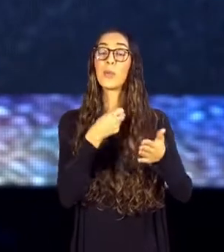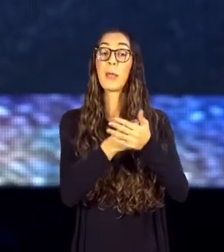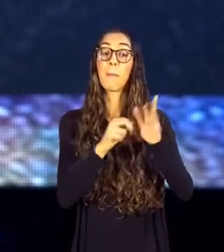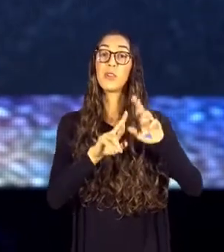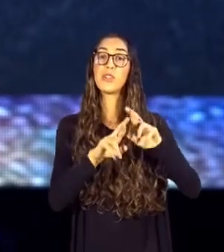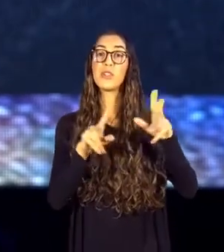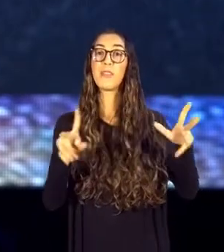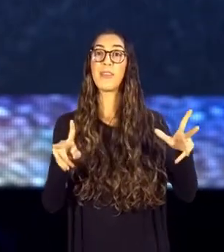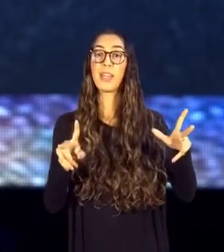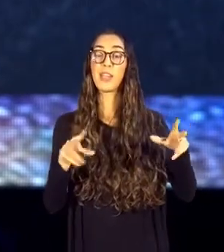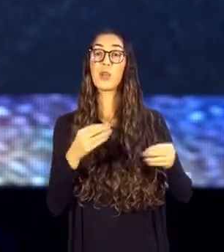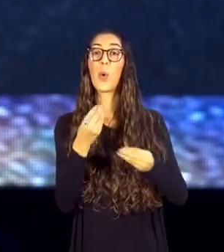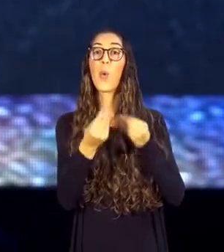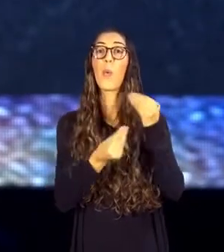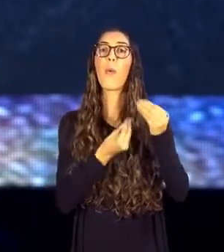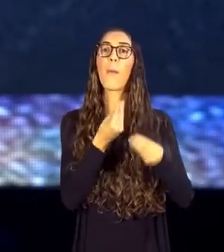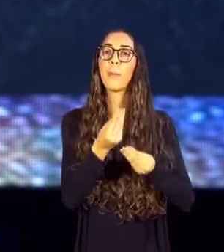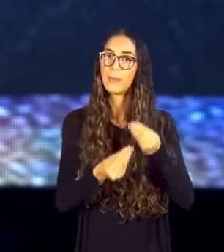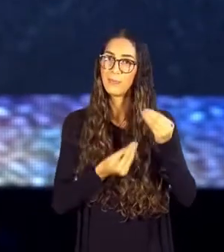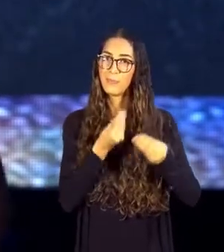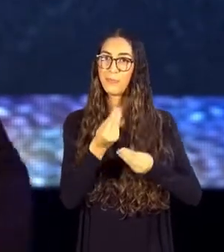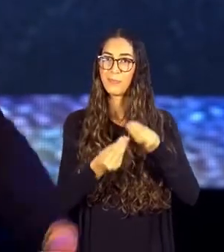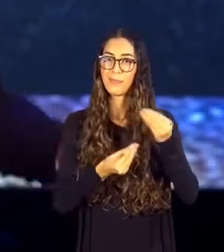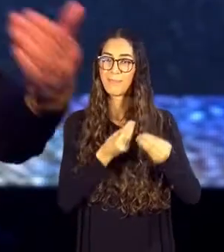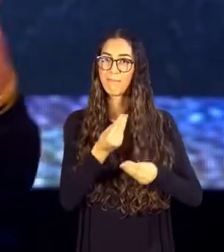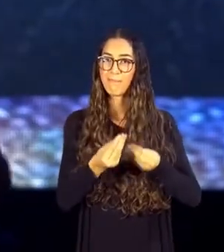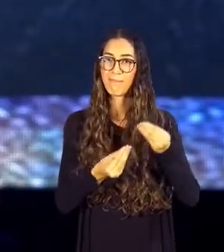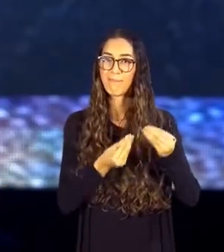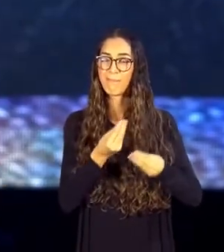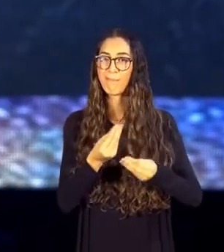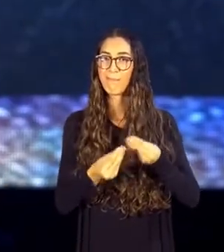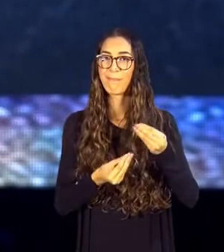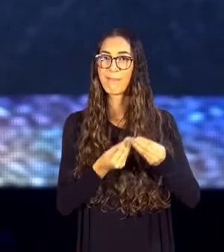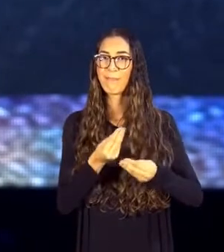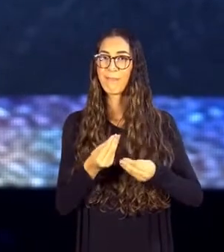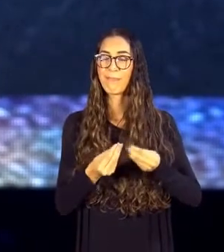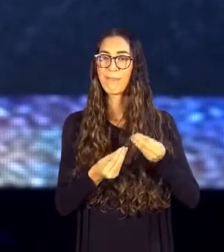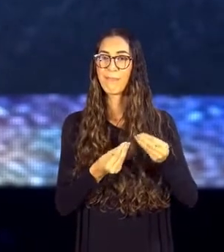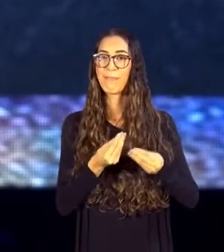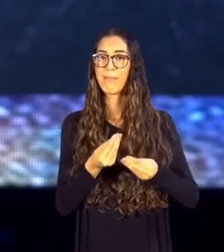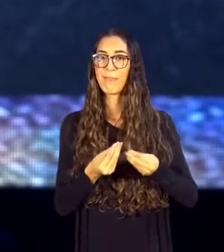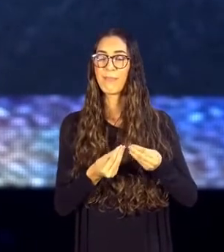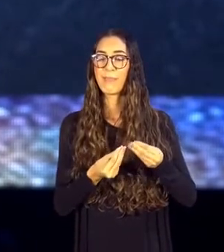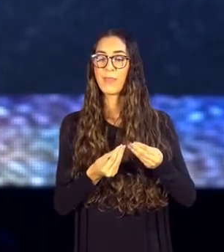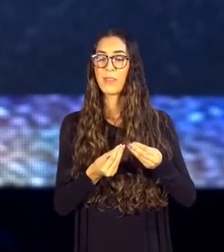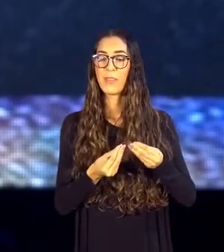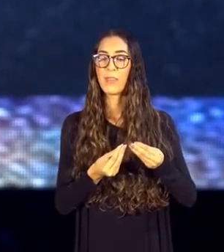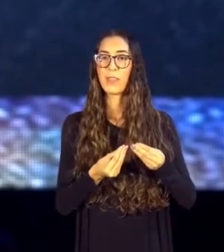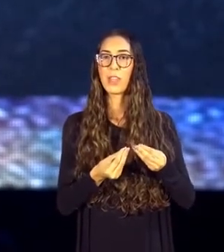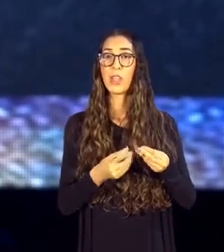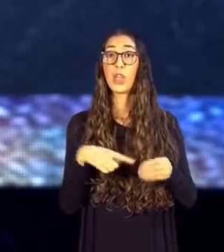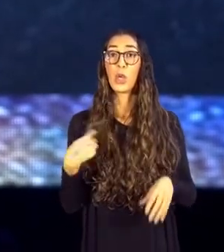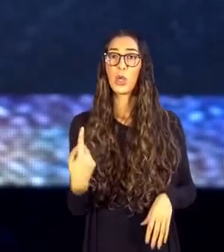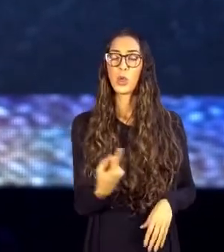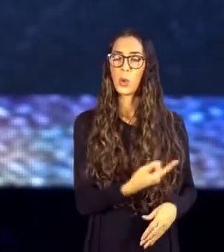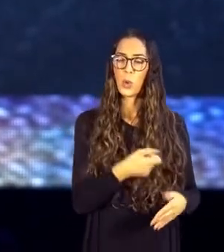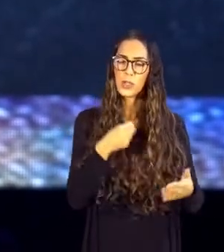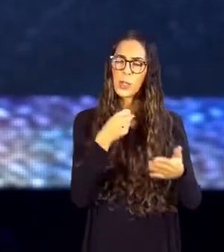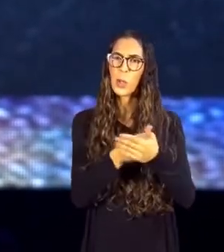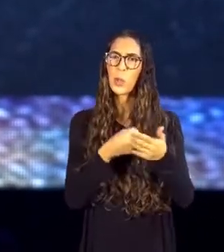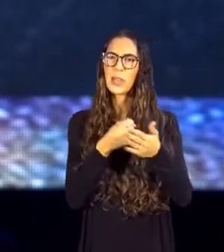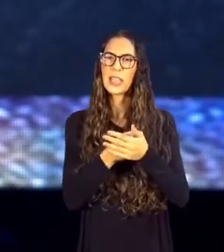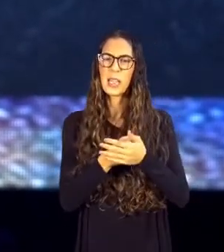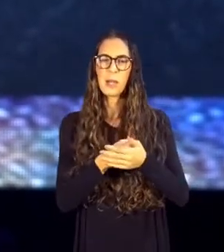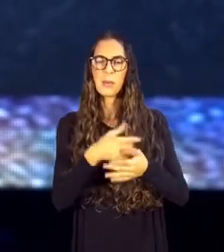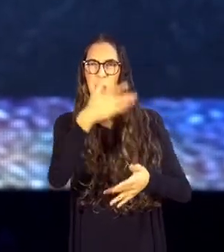Temos que ter um entendimento. Como é que eu vou lutar? As armas com as quais lutamos não são humanas. Pelo contrário,